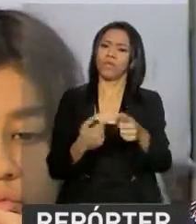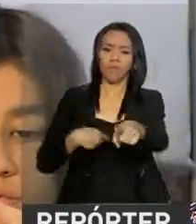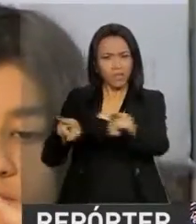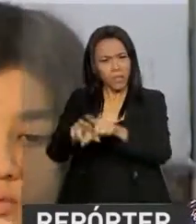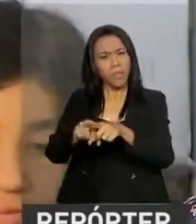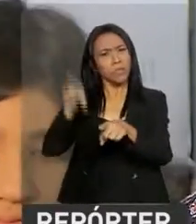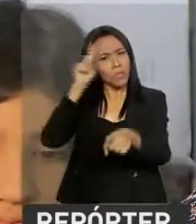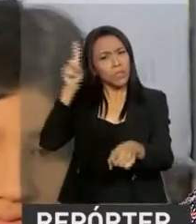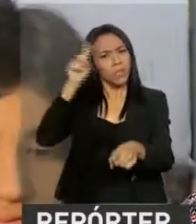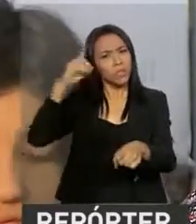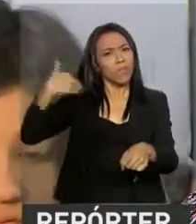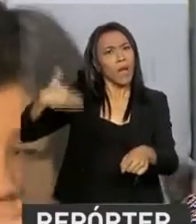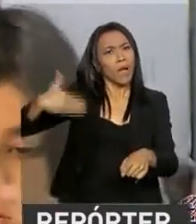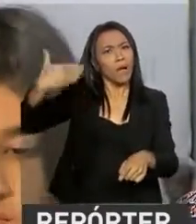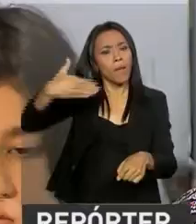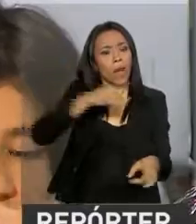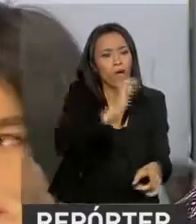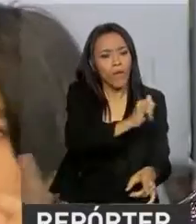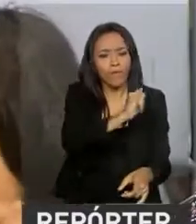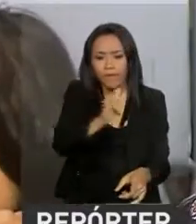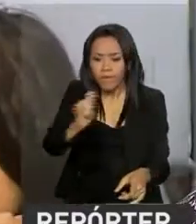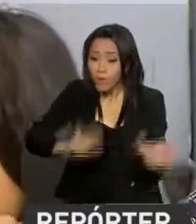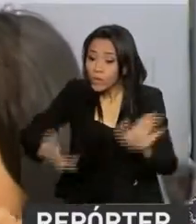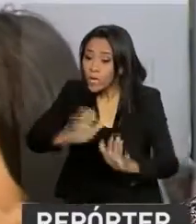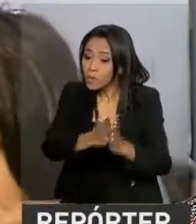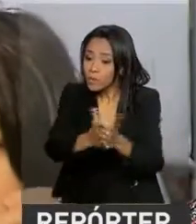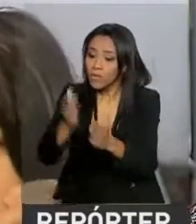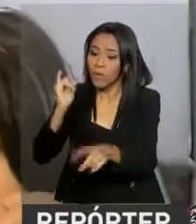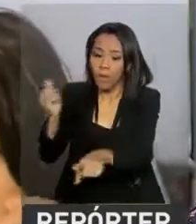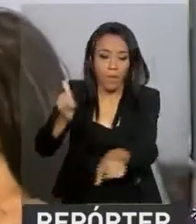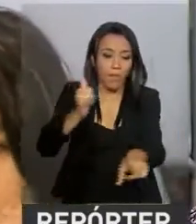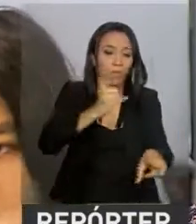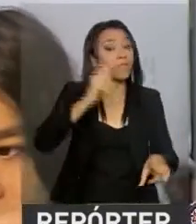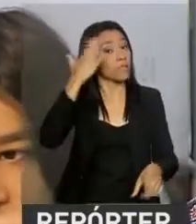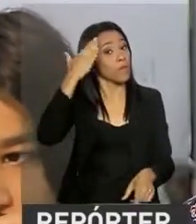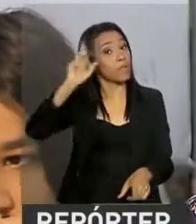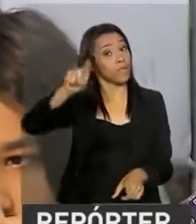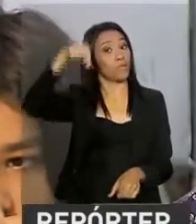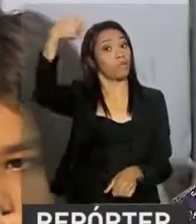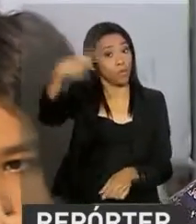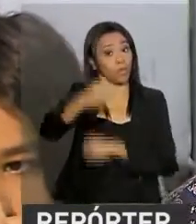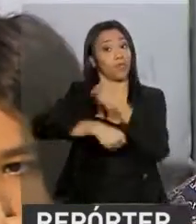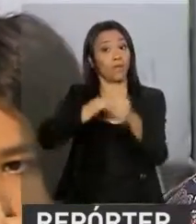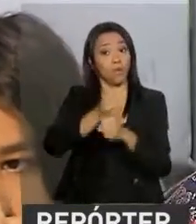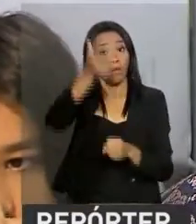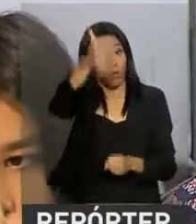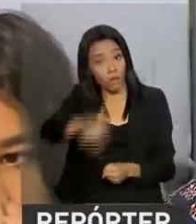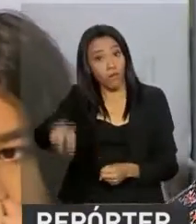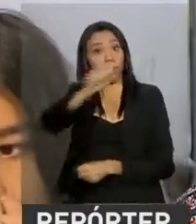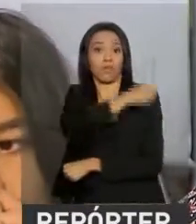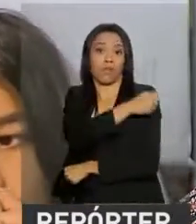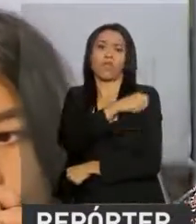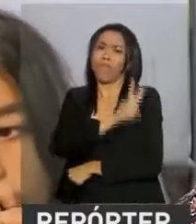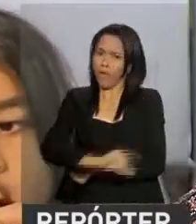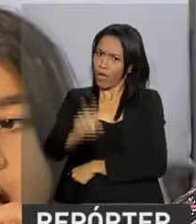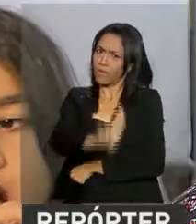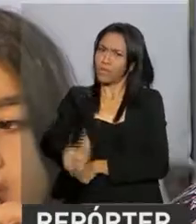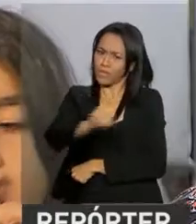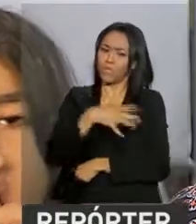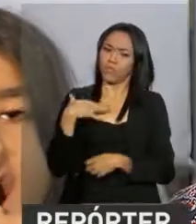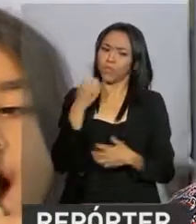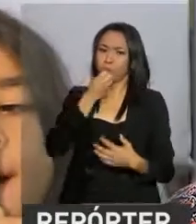nossa rotina que as crianças tenham cuidado com este livro sabendo que no próximo ano outras crianças não usar eles assumem essa responsabilidade